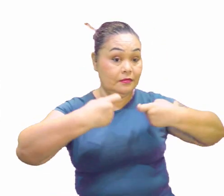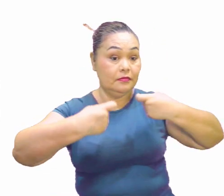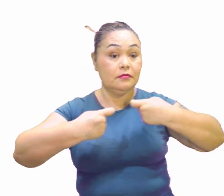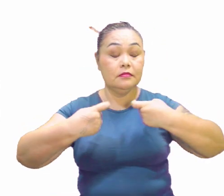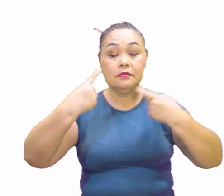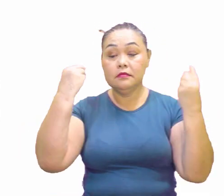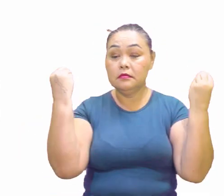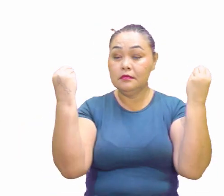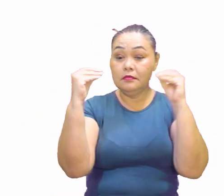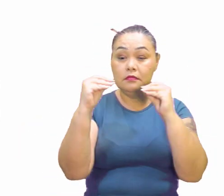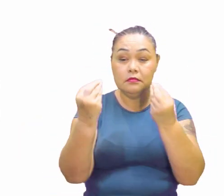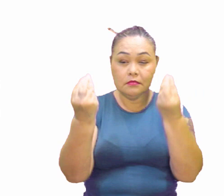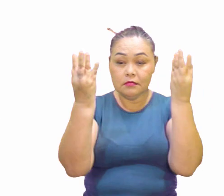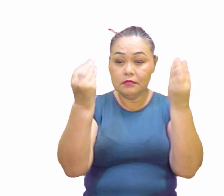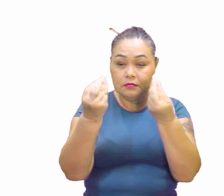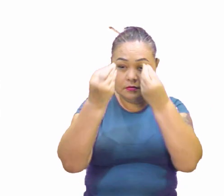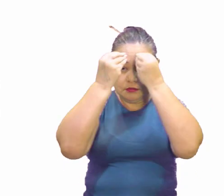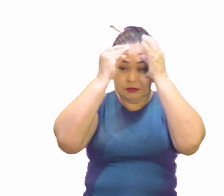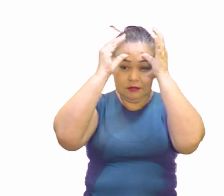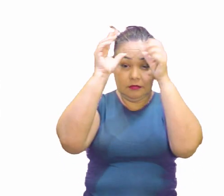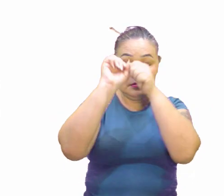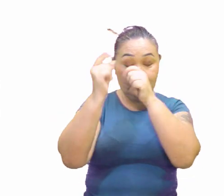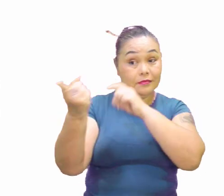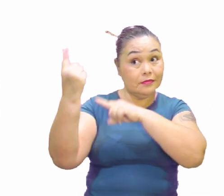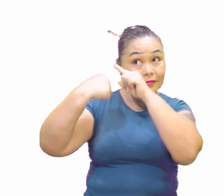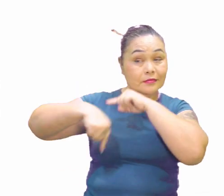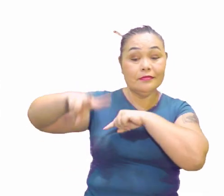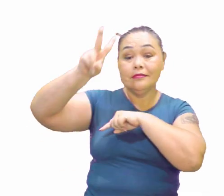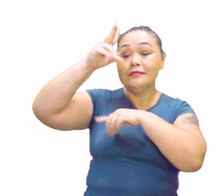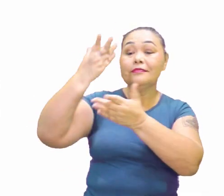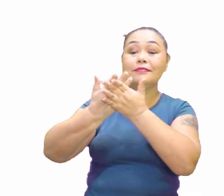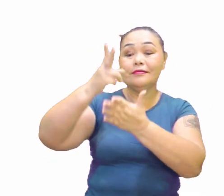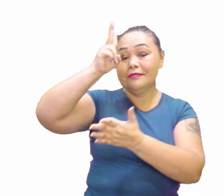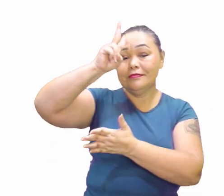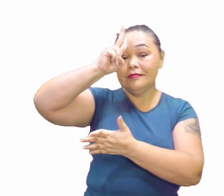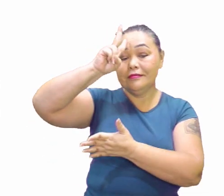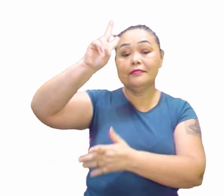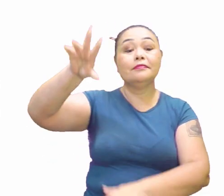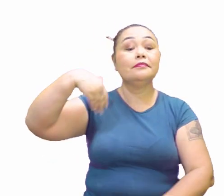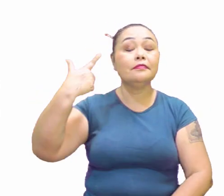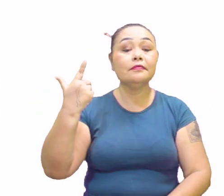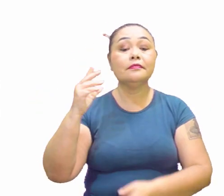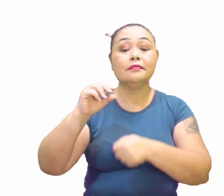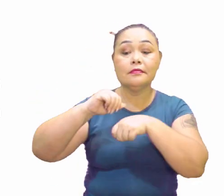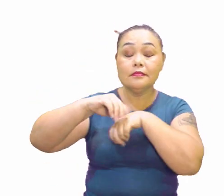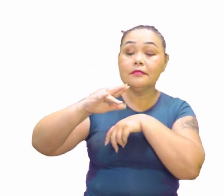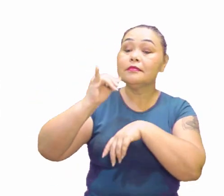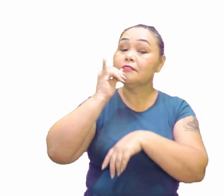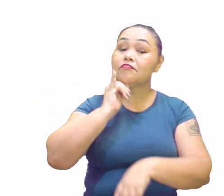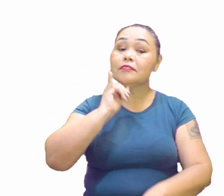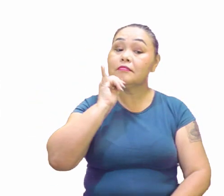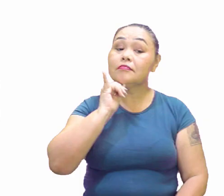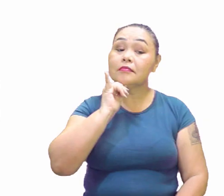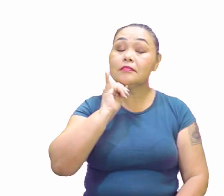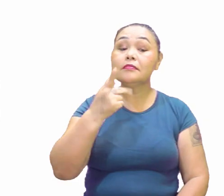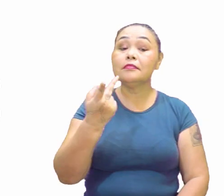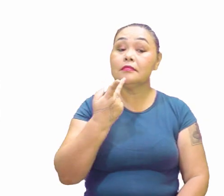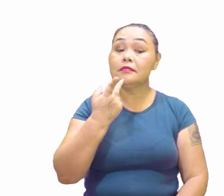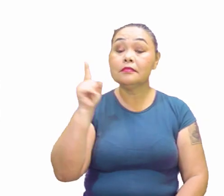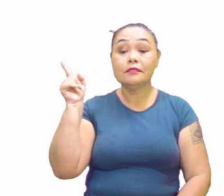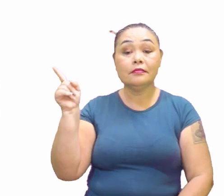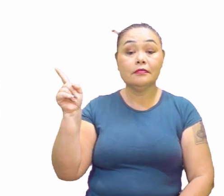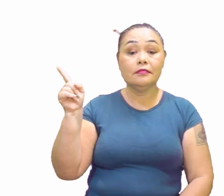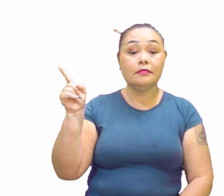lá, coloco todo o meu conhecimento, volto nas minhas aulas de história, faço citações, trabalho com exemplificação e aí venho